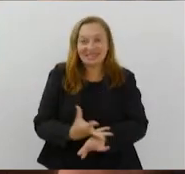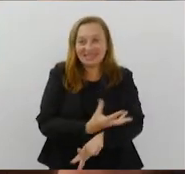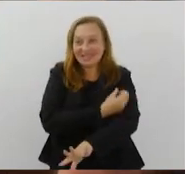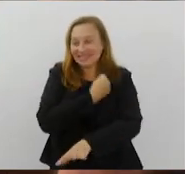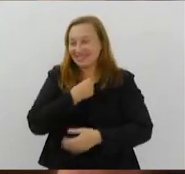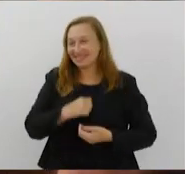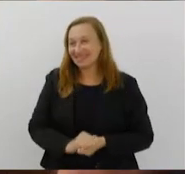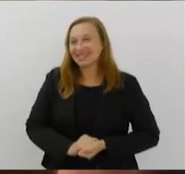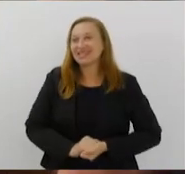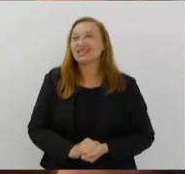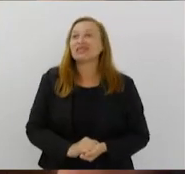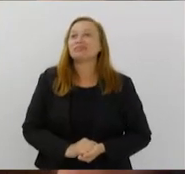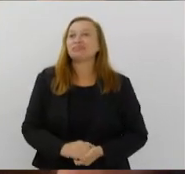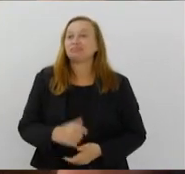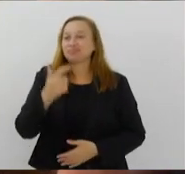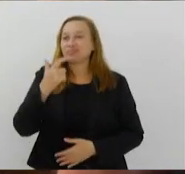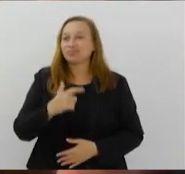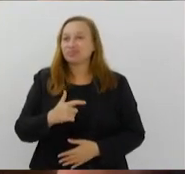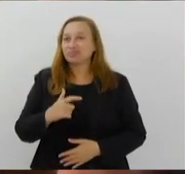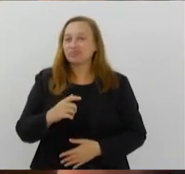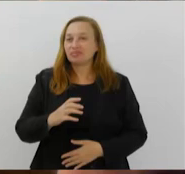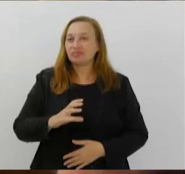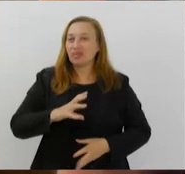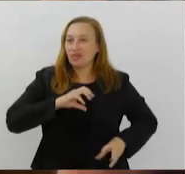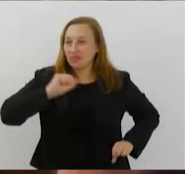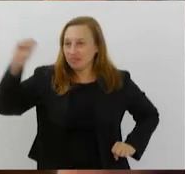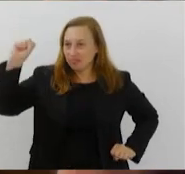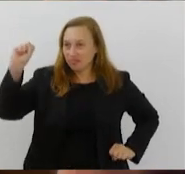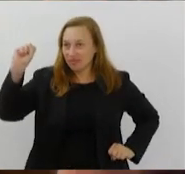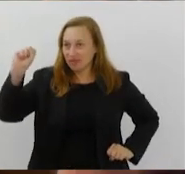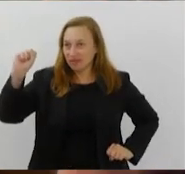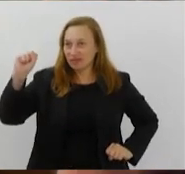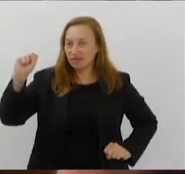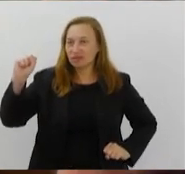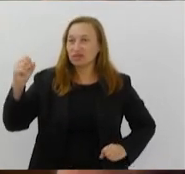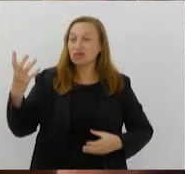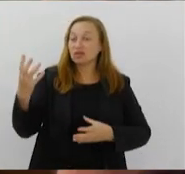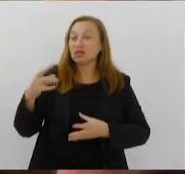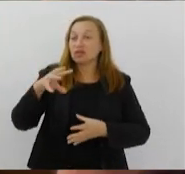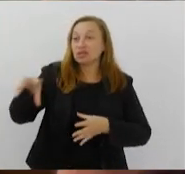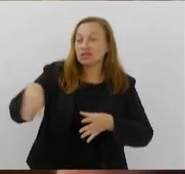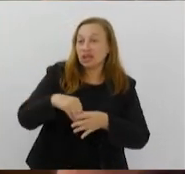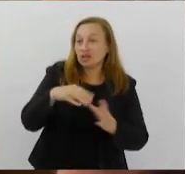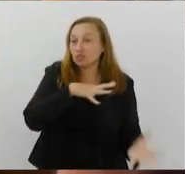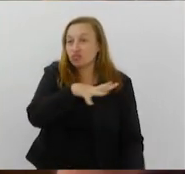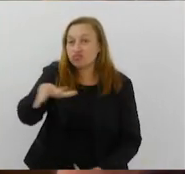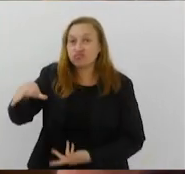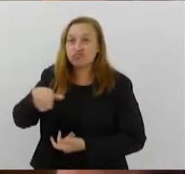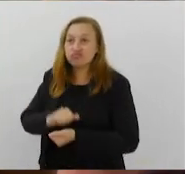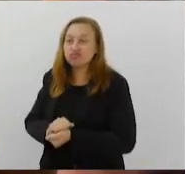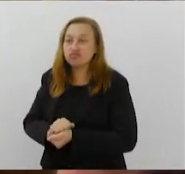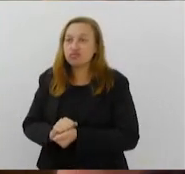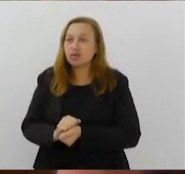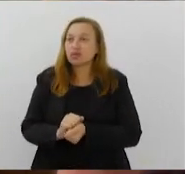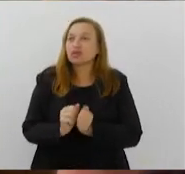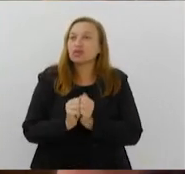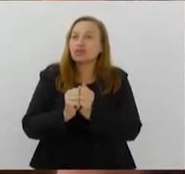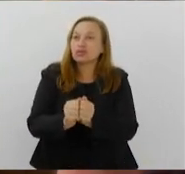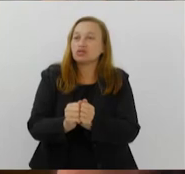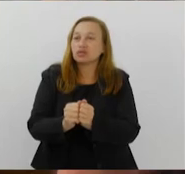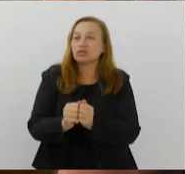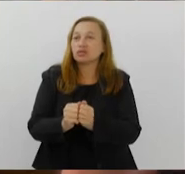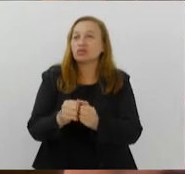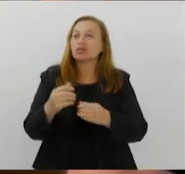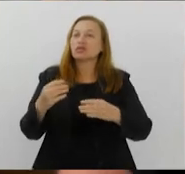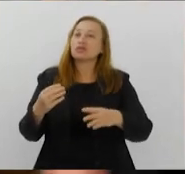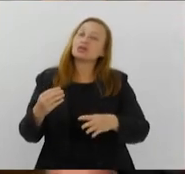emocionante. Somos heróis em meio ao universo e, em prosa e verso, convivemos em uma mesma